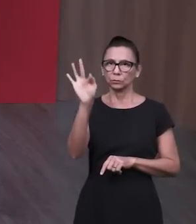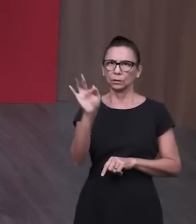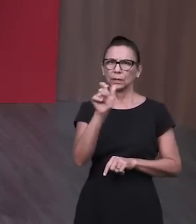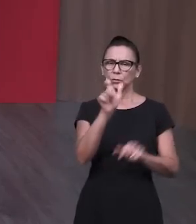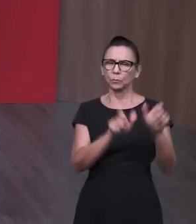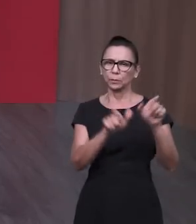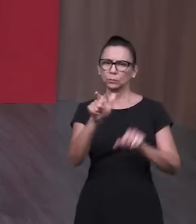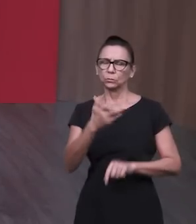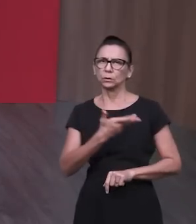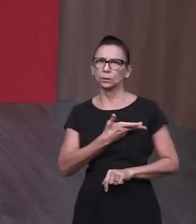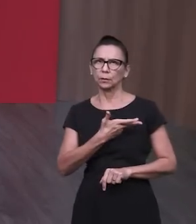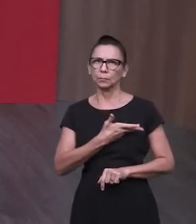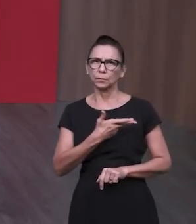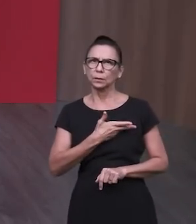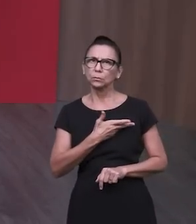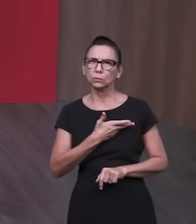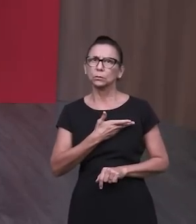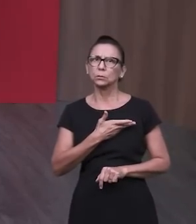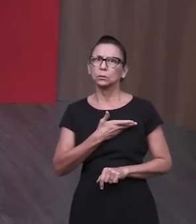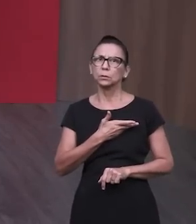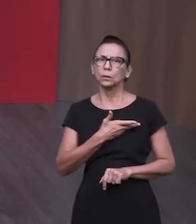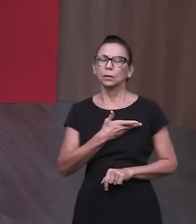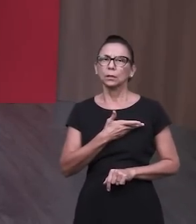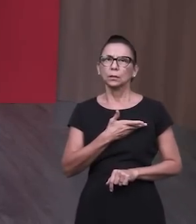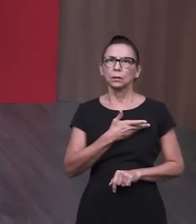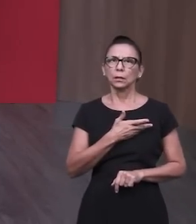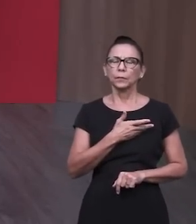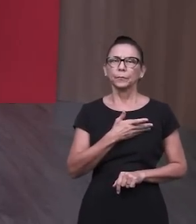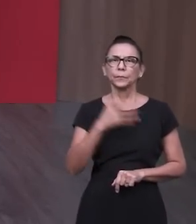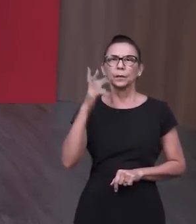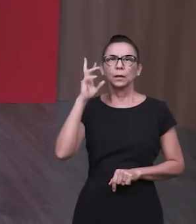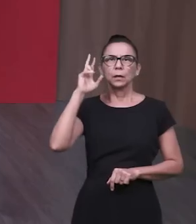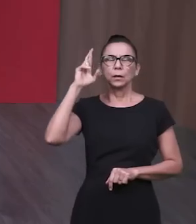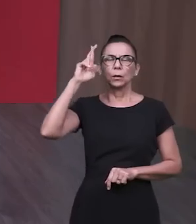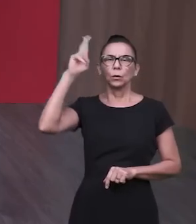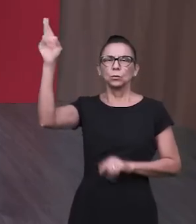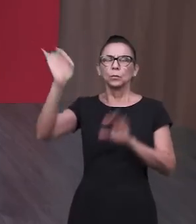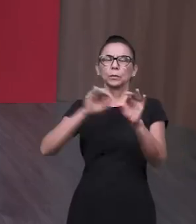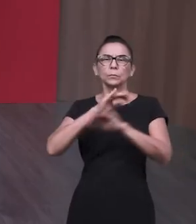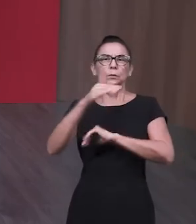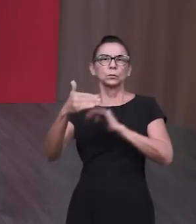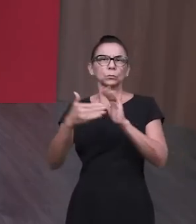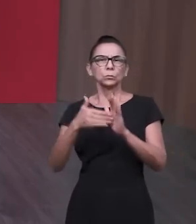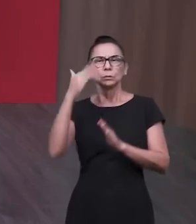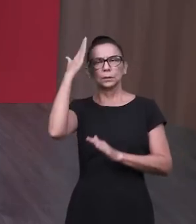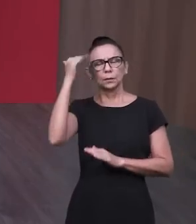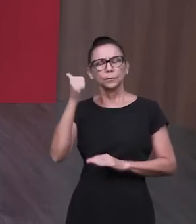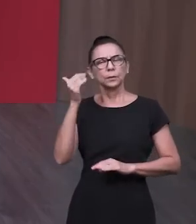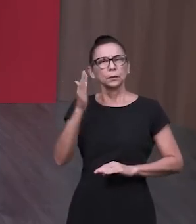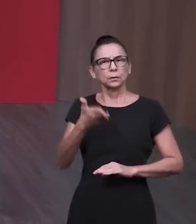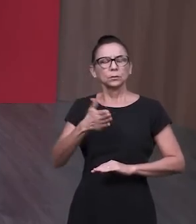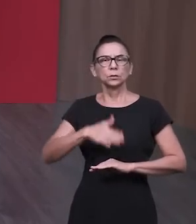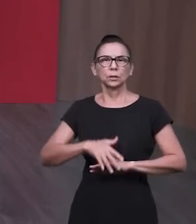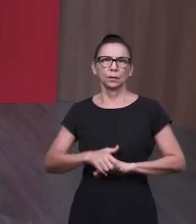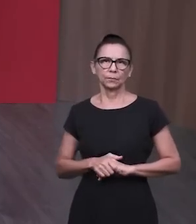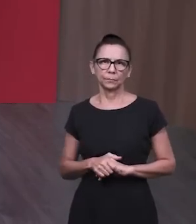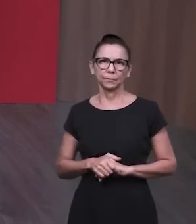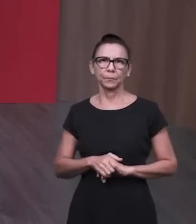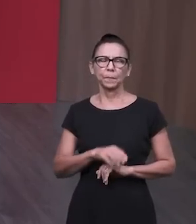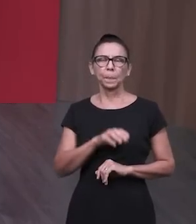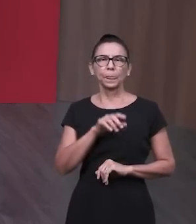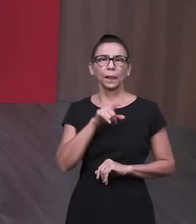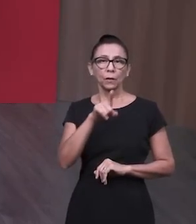Você é salvação. E você vai evangelizar não só falando, no testemunho, no exemplo,